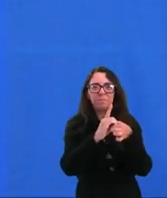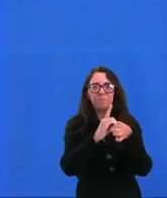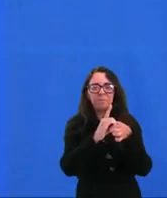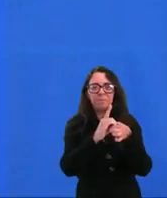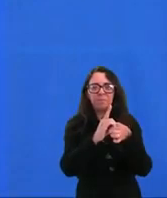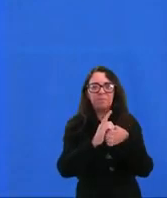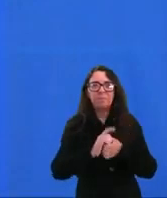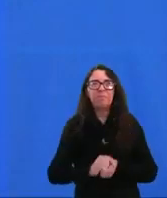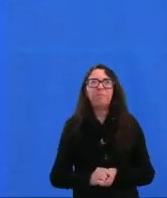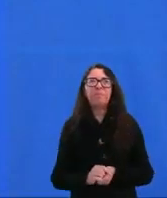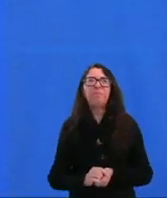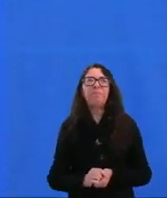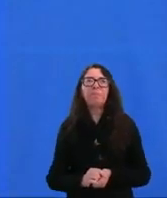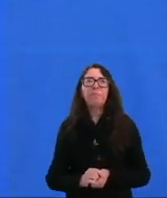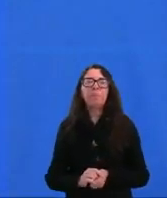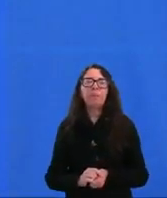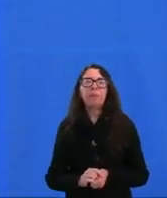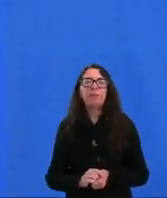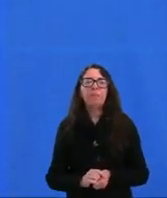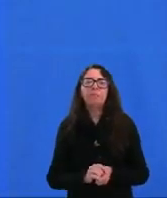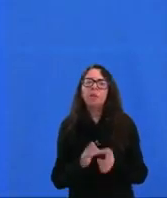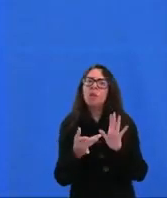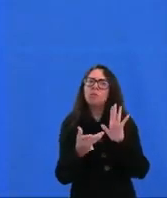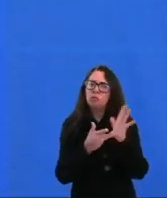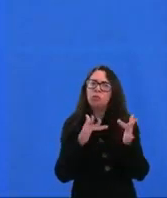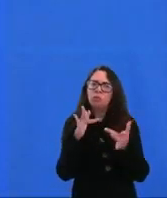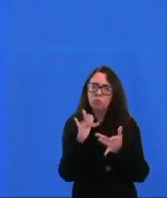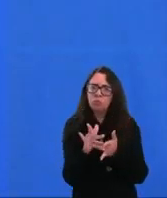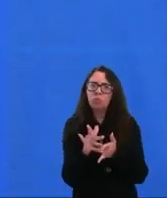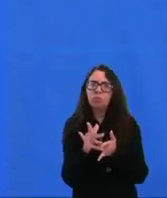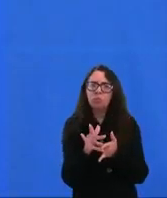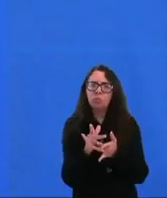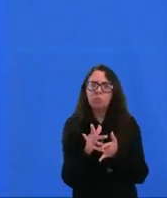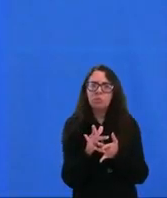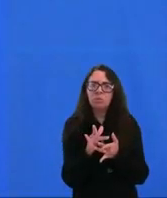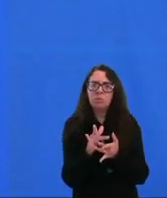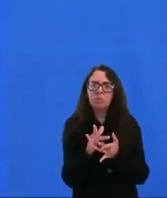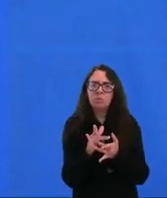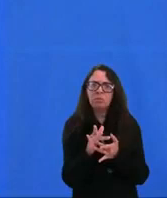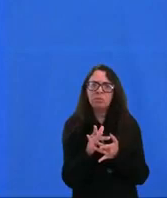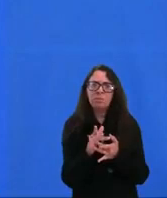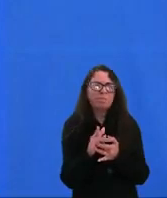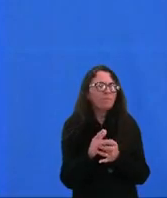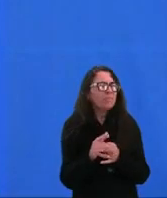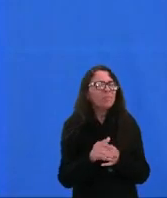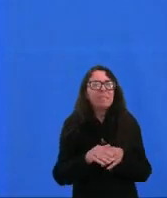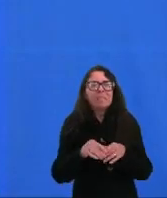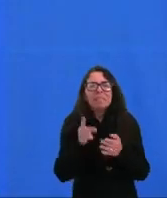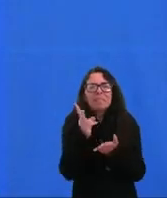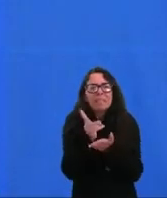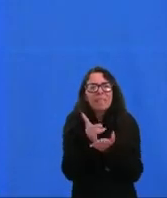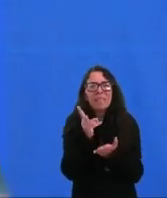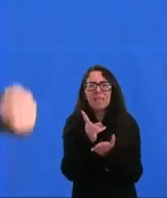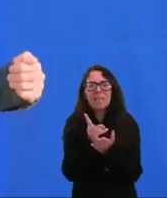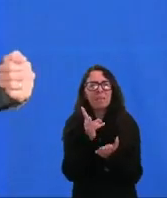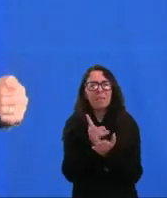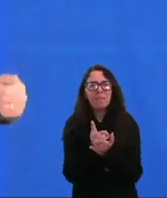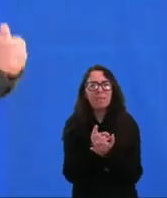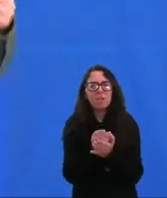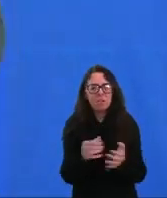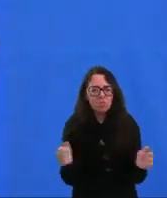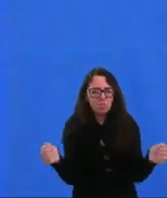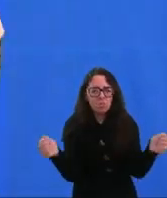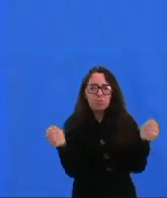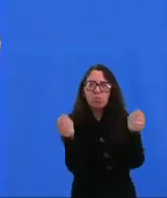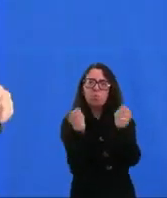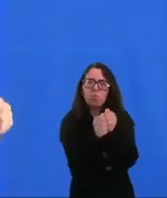corpo vivo. É uma igreja centrada em Cristo, em Deus, porque Jesus Cristo é quem